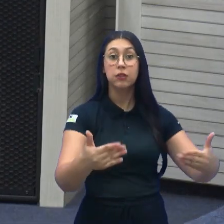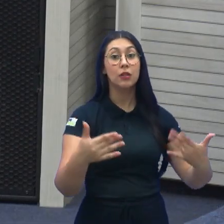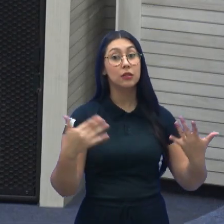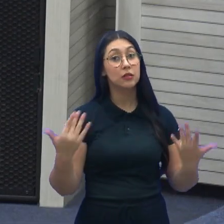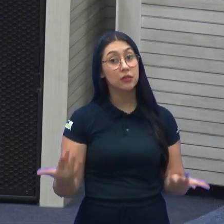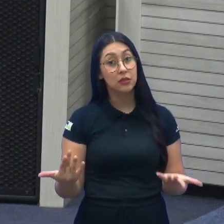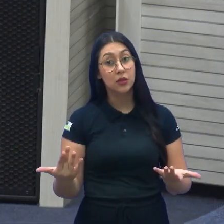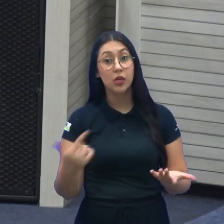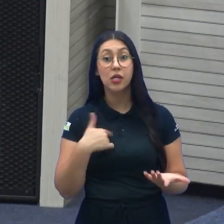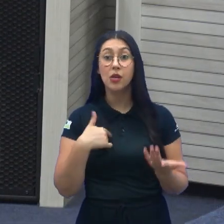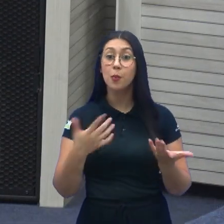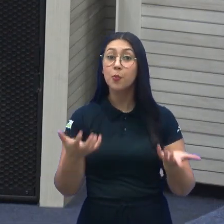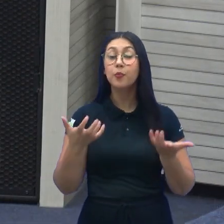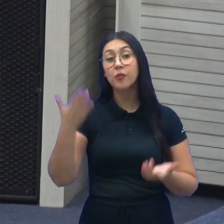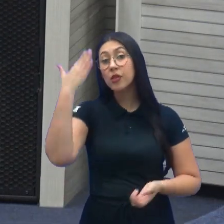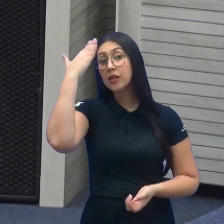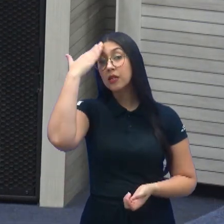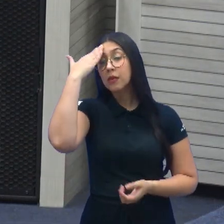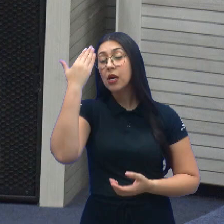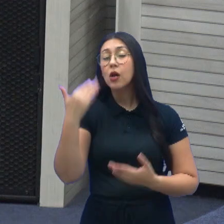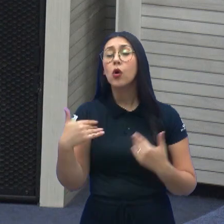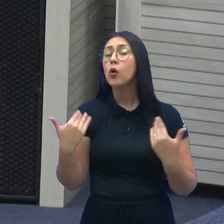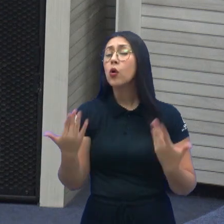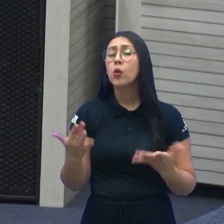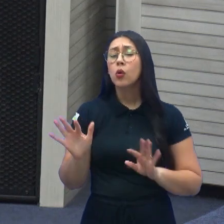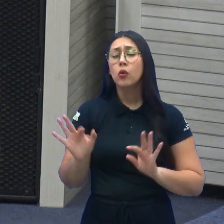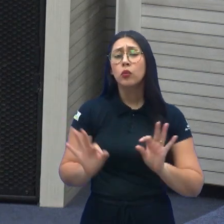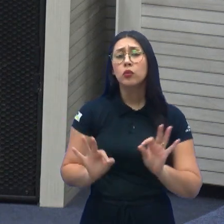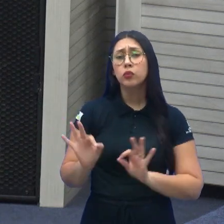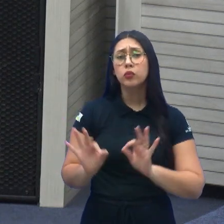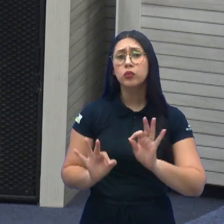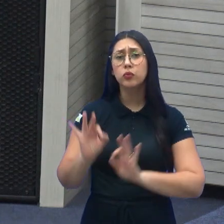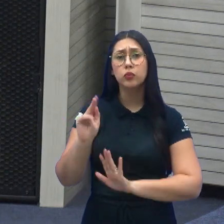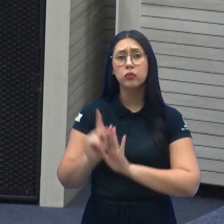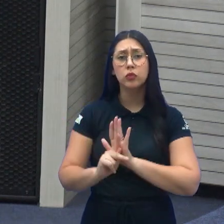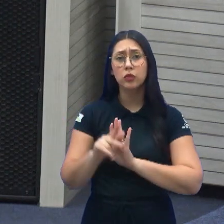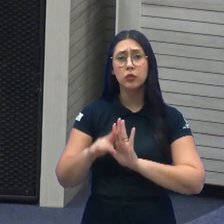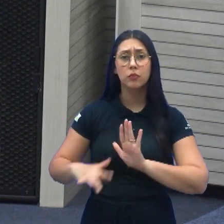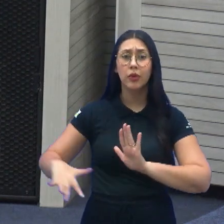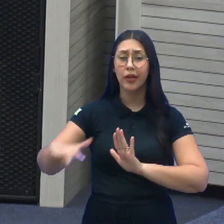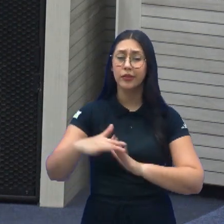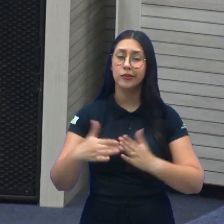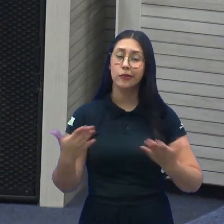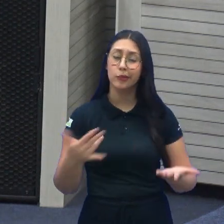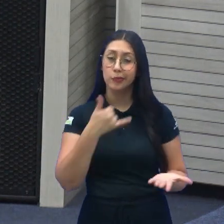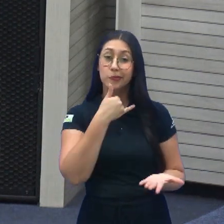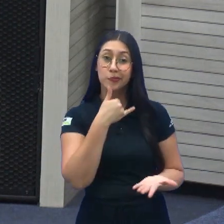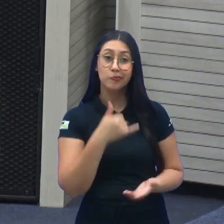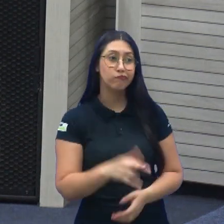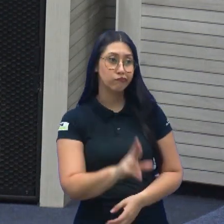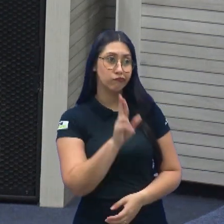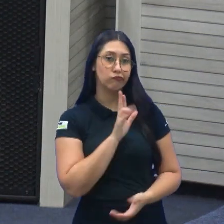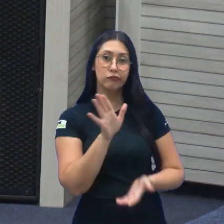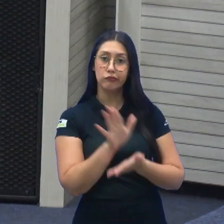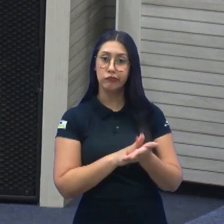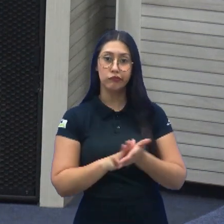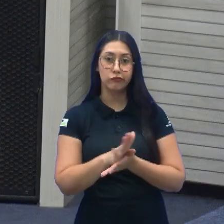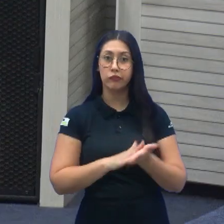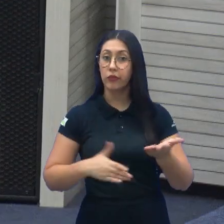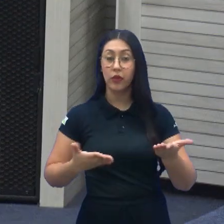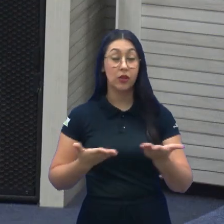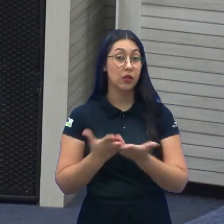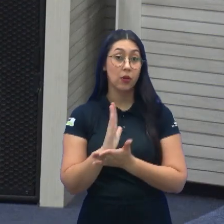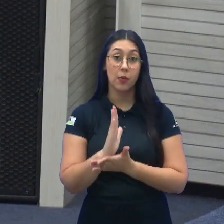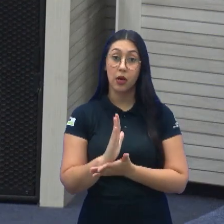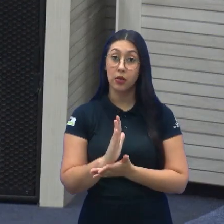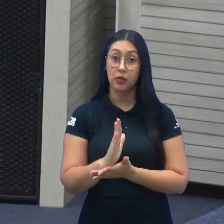só gostaria de saber qual é o projeto que a Prefeitura tem para a região, e infelizmente o requerimento foi negado. Eu acredito,